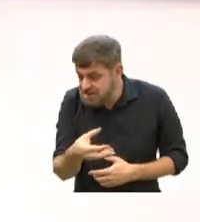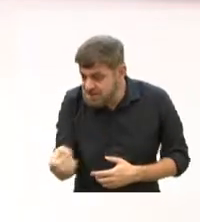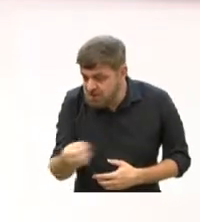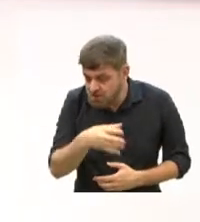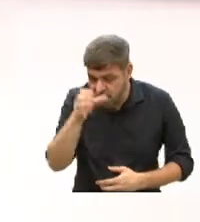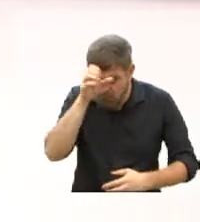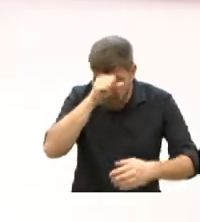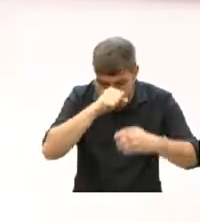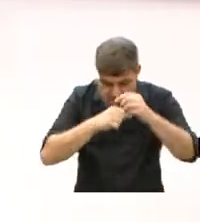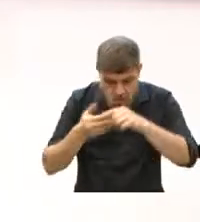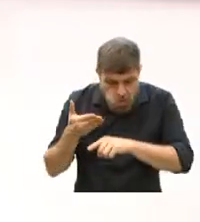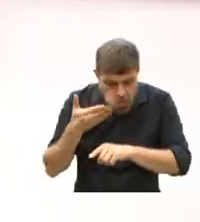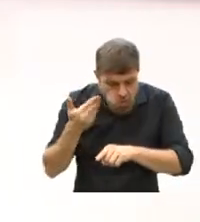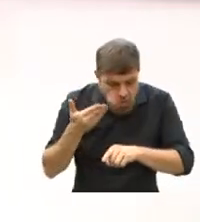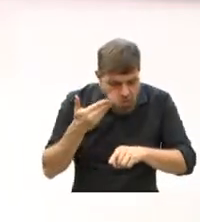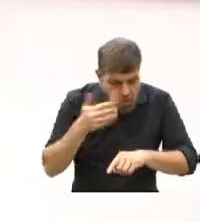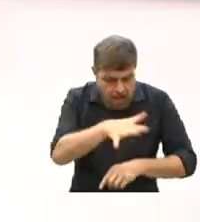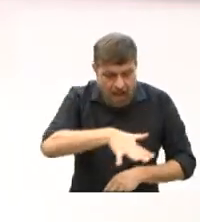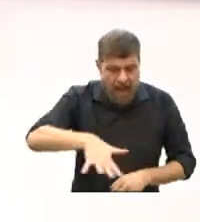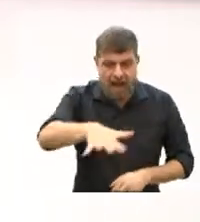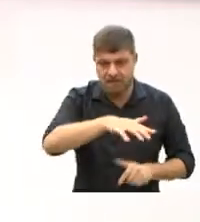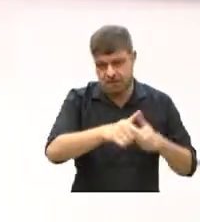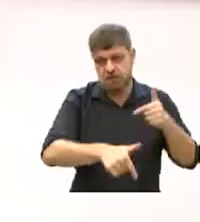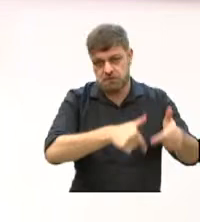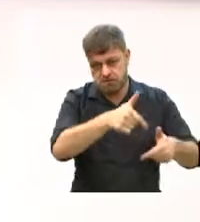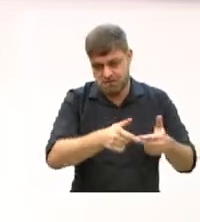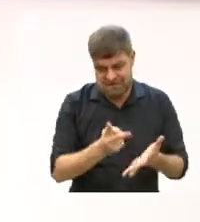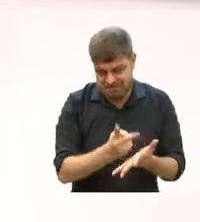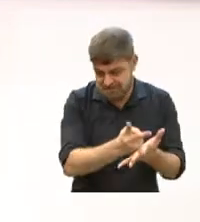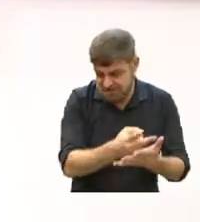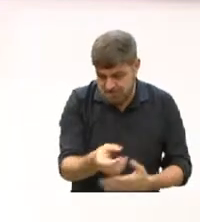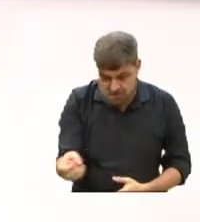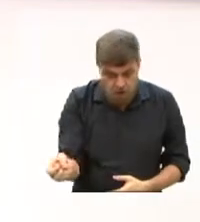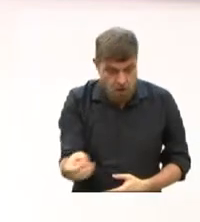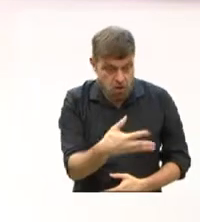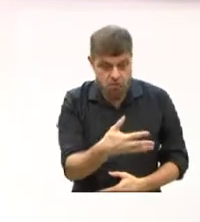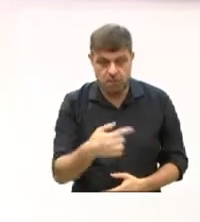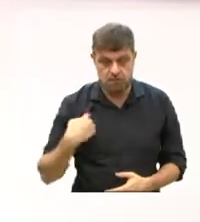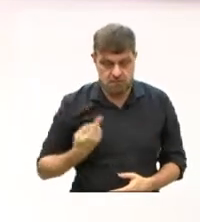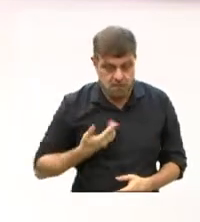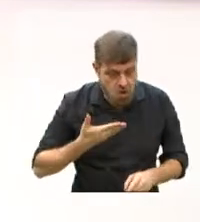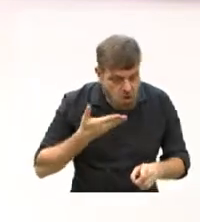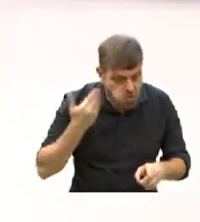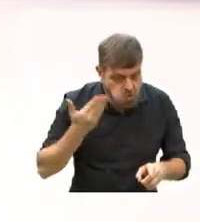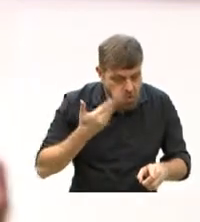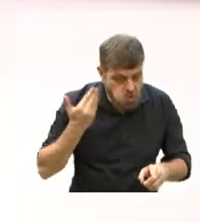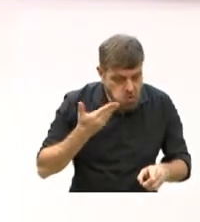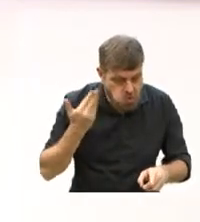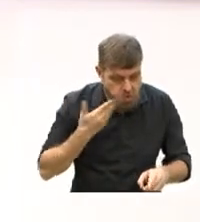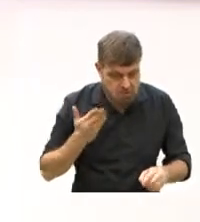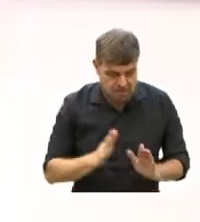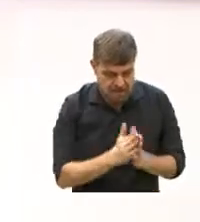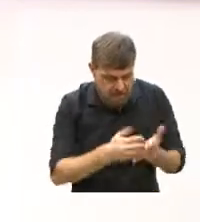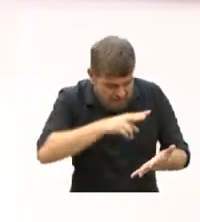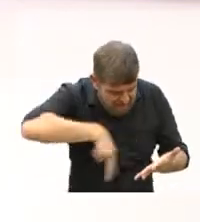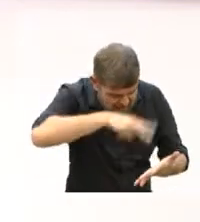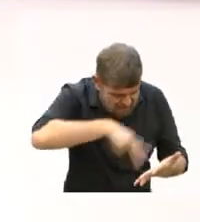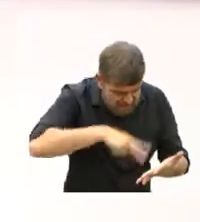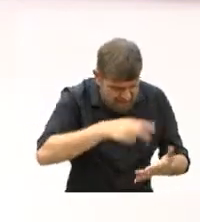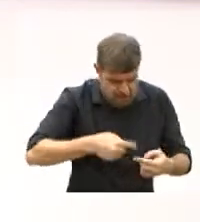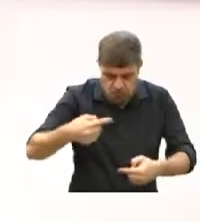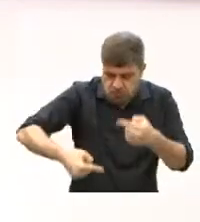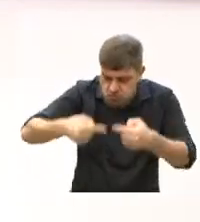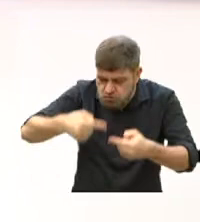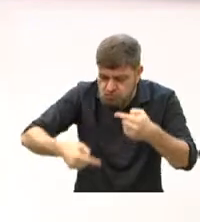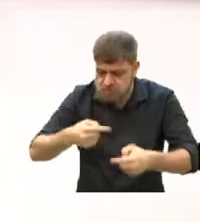campo de conhecimento que ele trabalha, que está sempre acontecendo, né? Algumas nova bibliografia, novas discussões